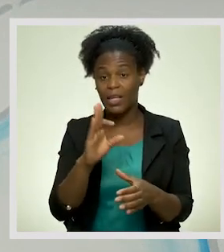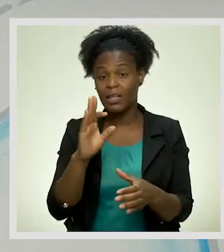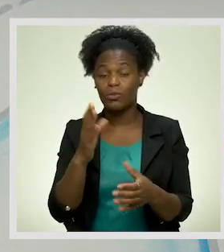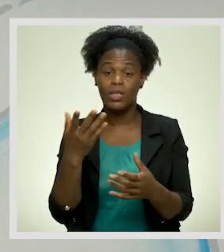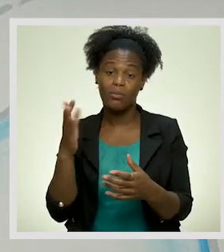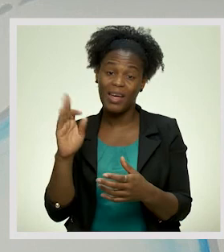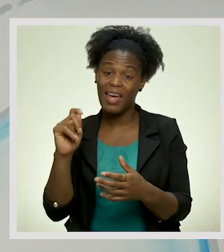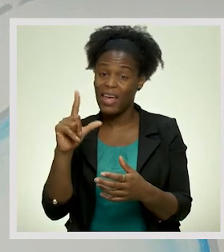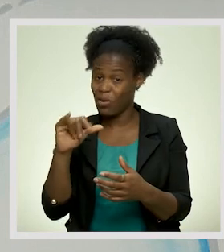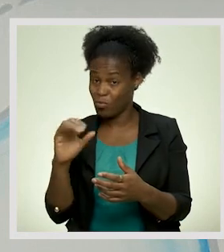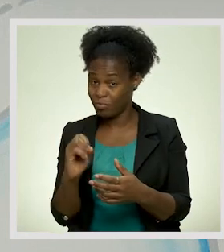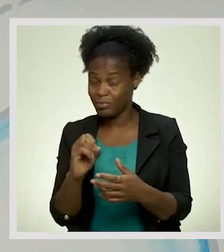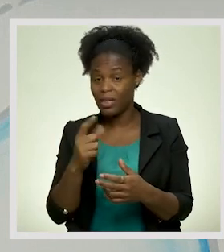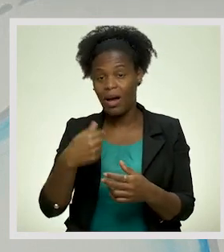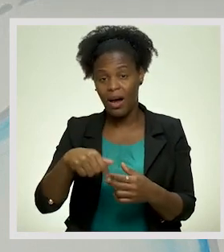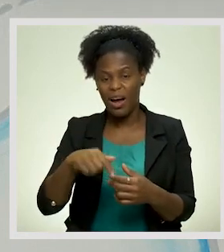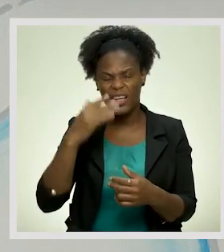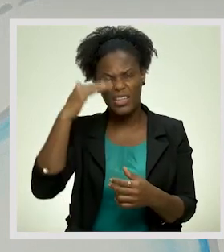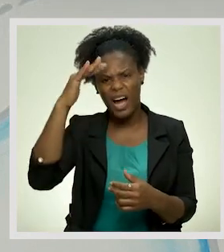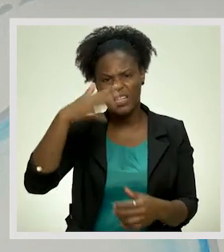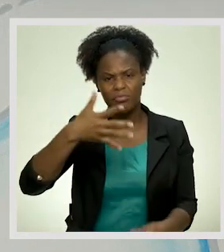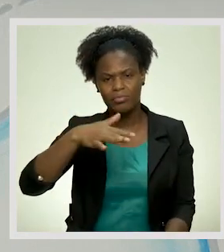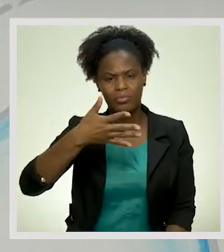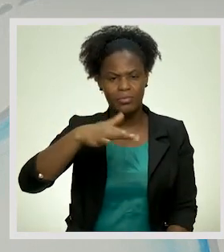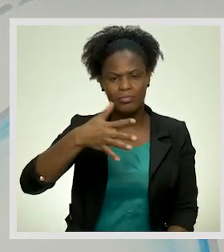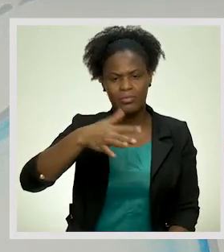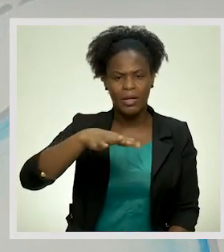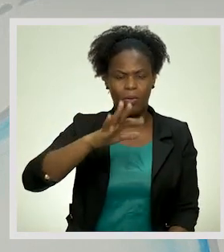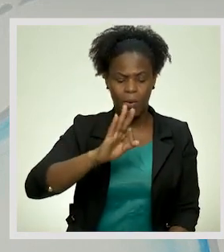hélio, tem uma idade de aproximadamente